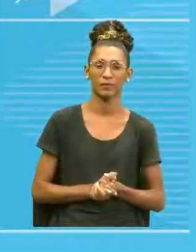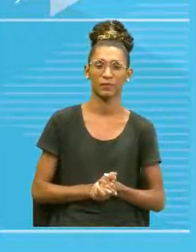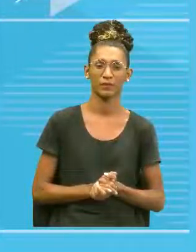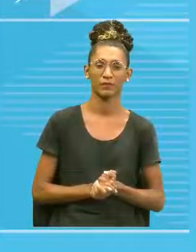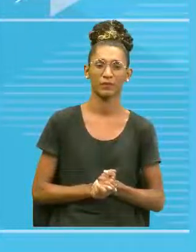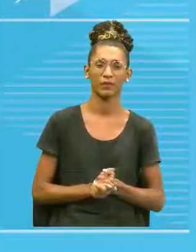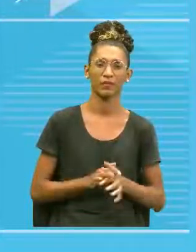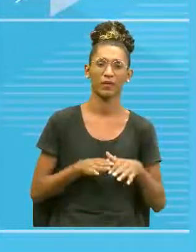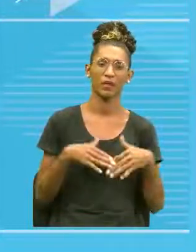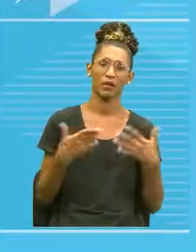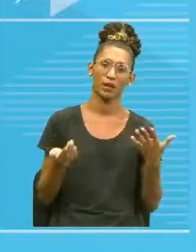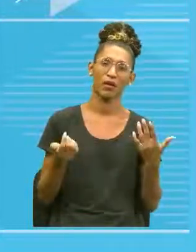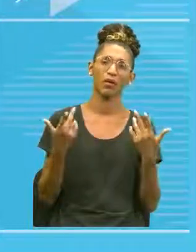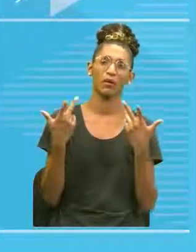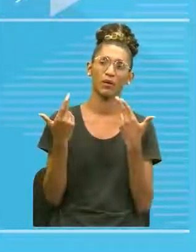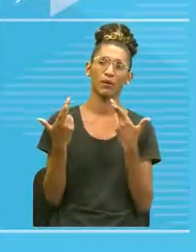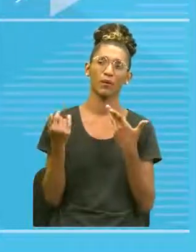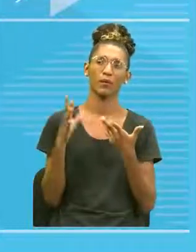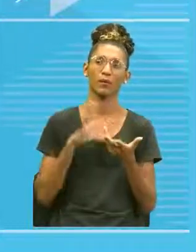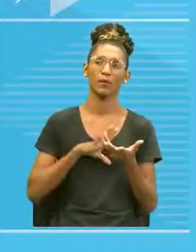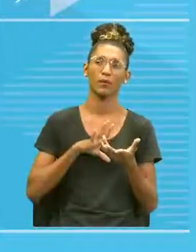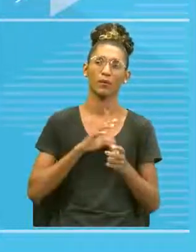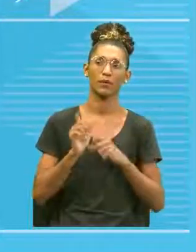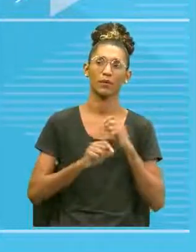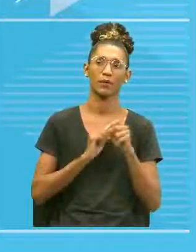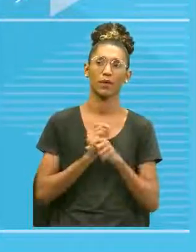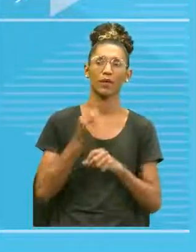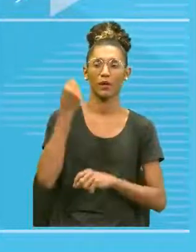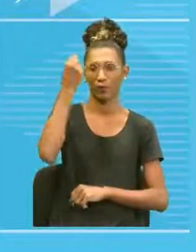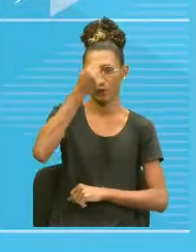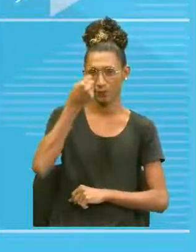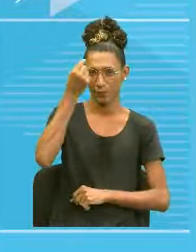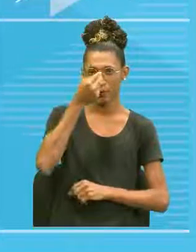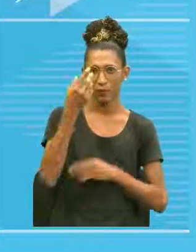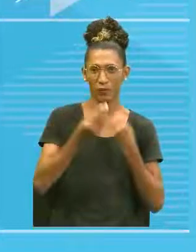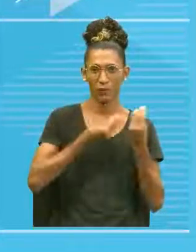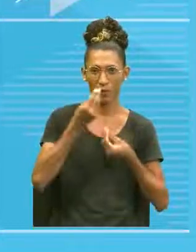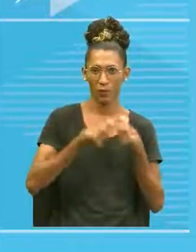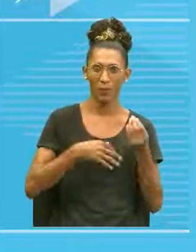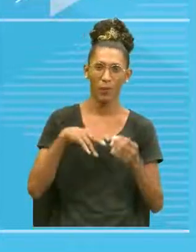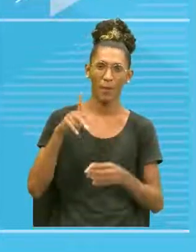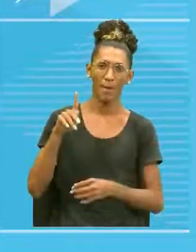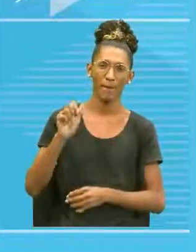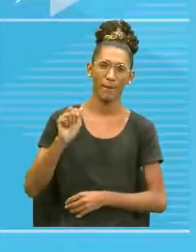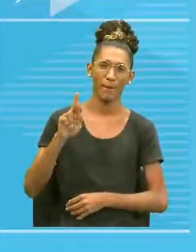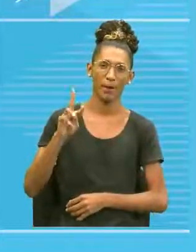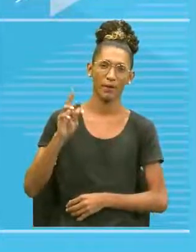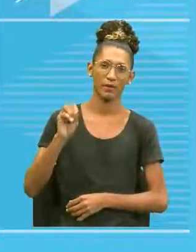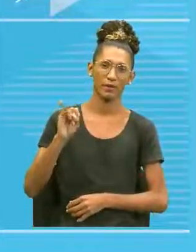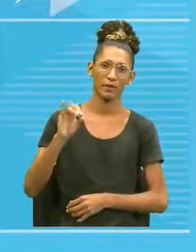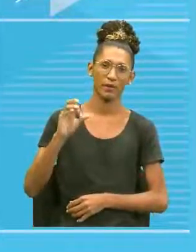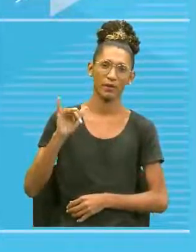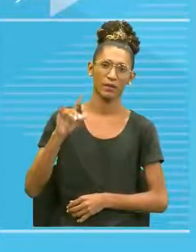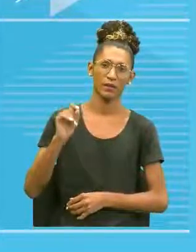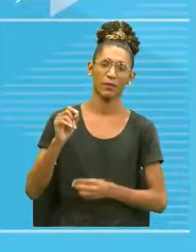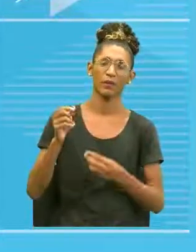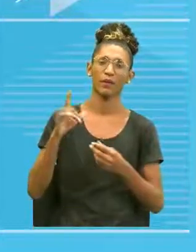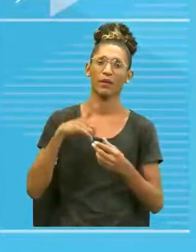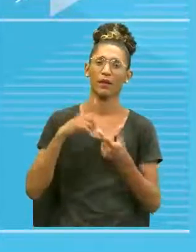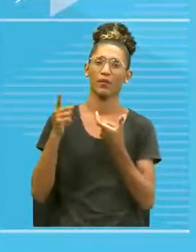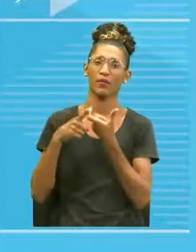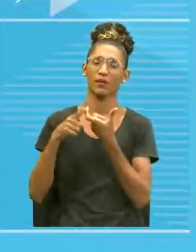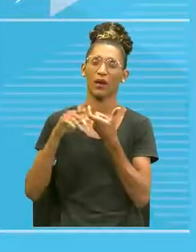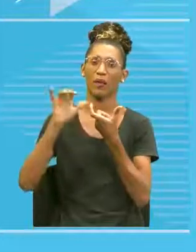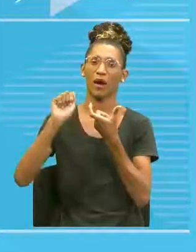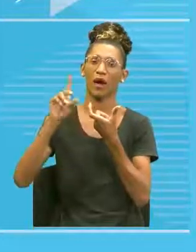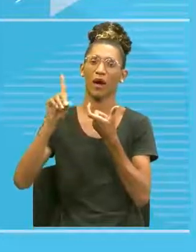é igual ao português em espanhol o participe termina em ado e ido